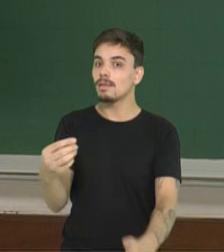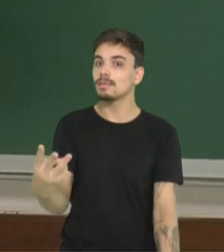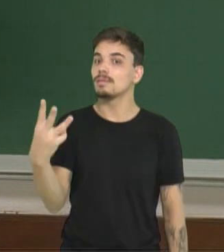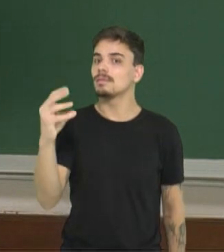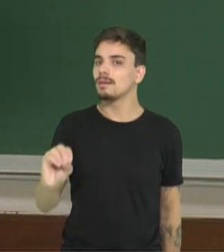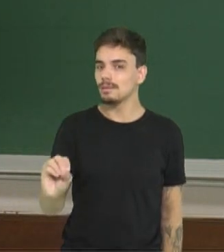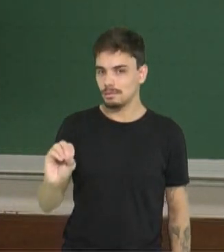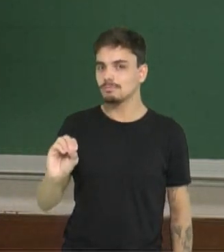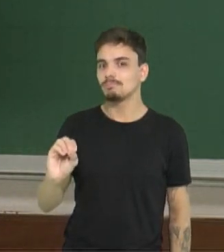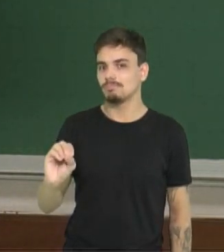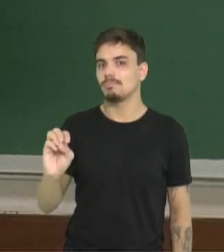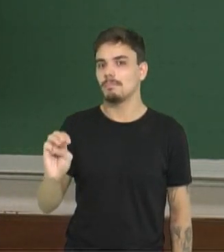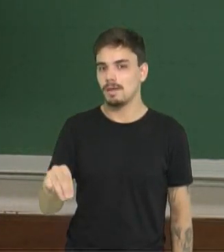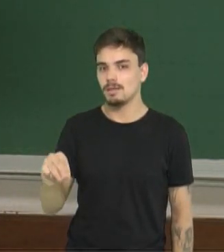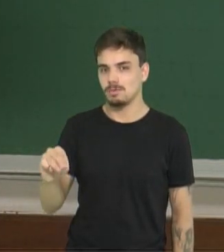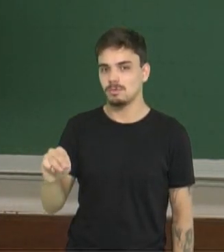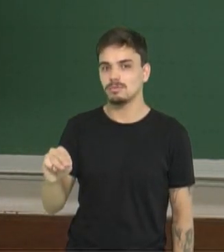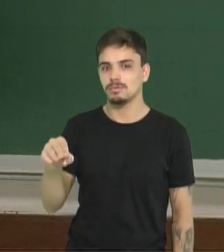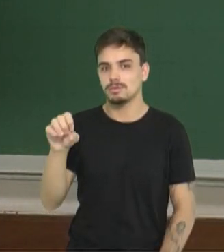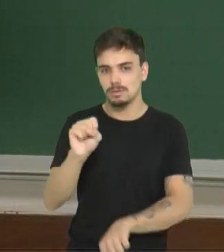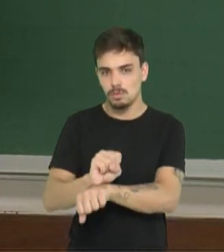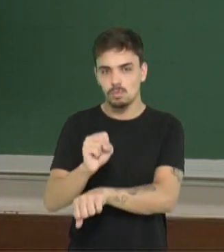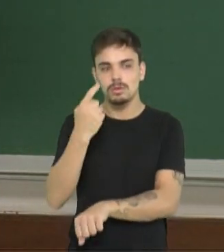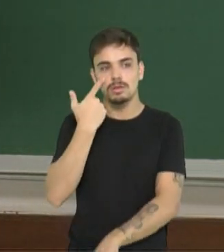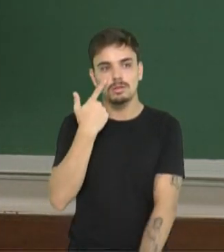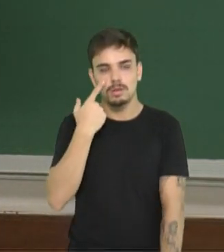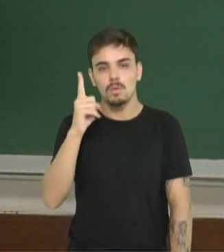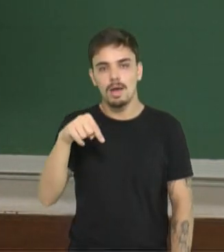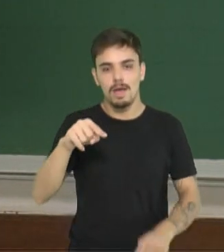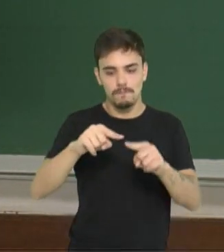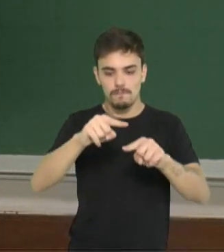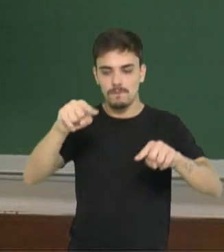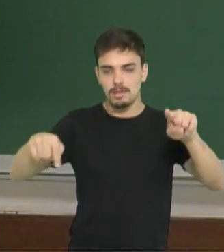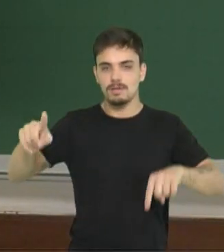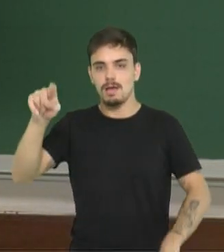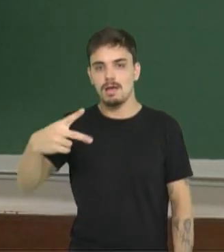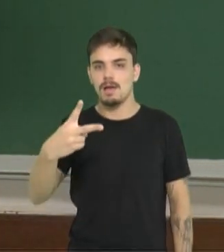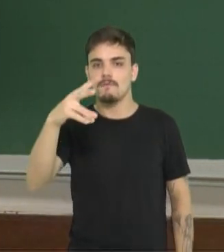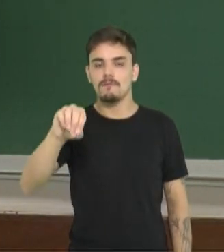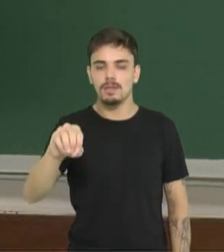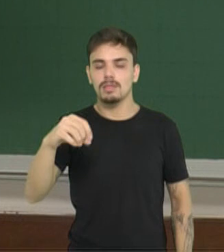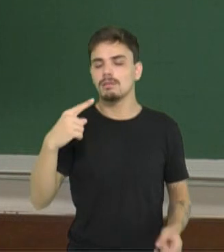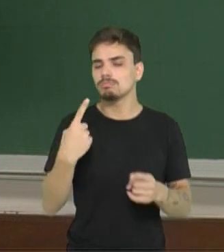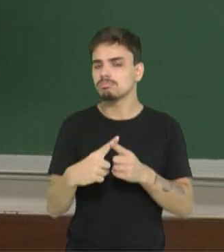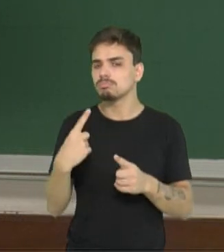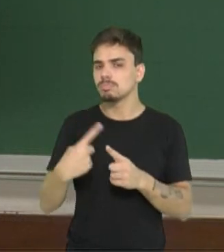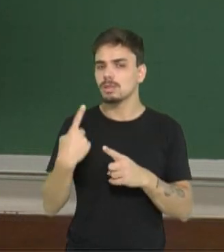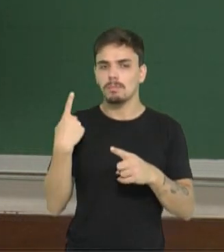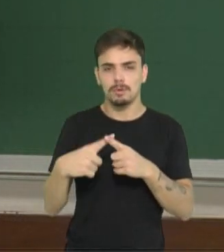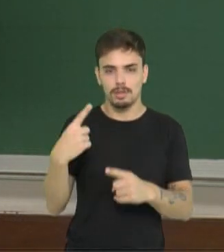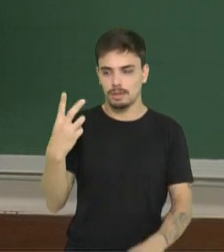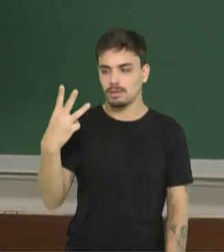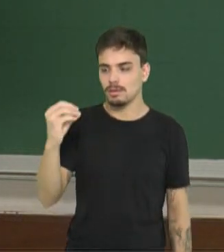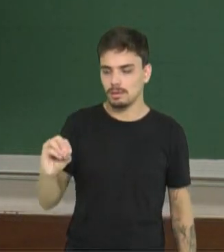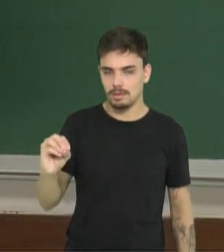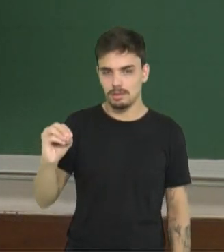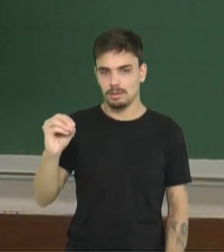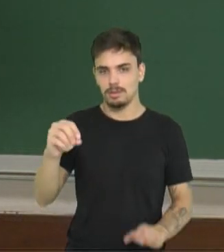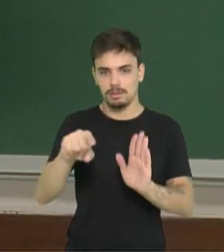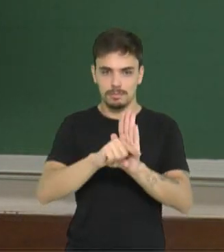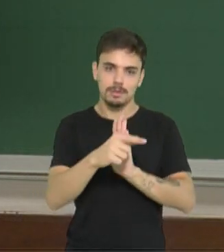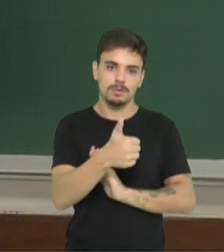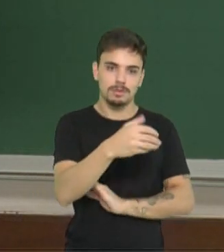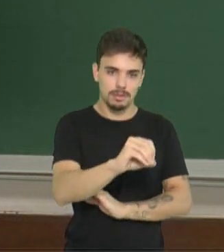metros por segundo. Então, essa variação de velocidade é 20 metros por segundo, por quê? Porque 30 menos 10